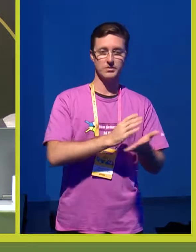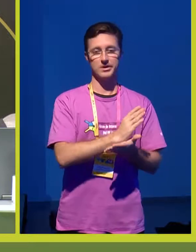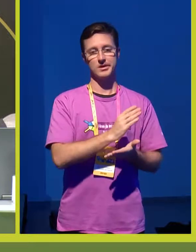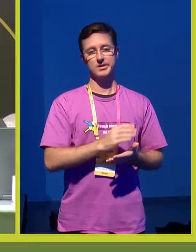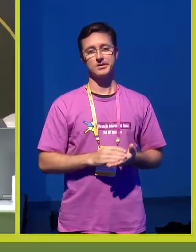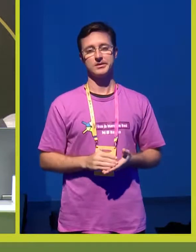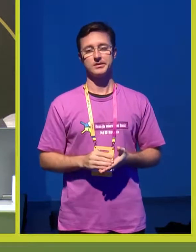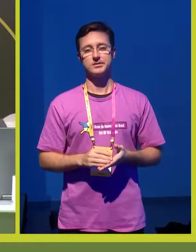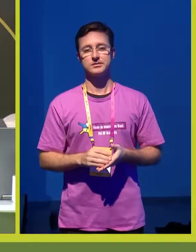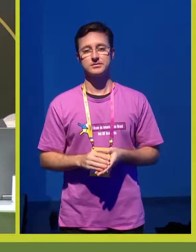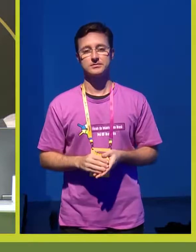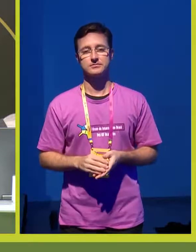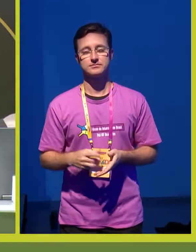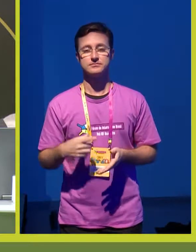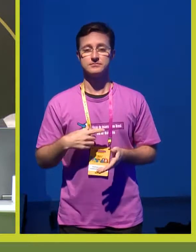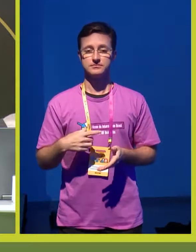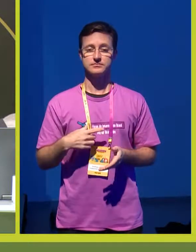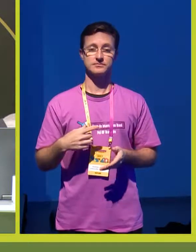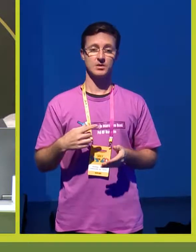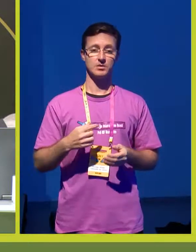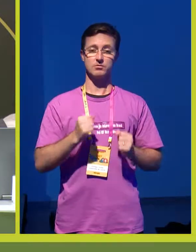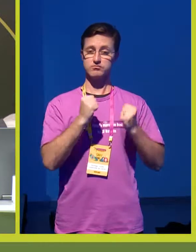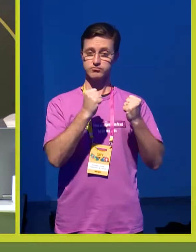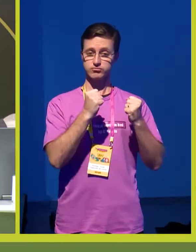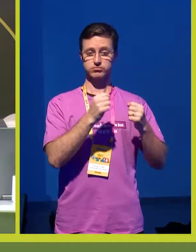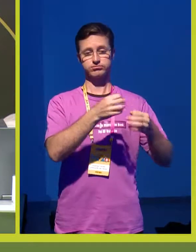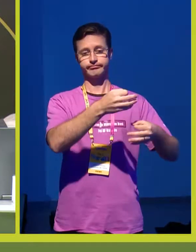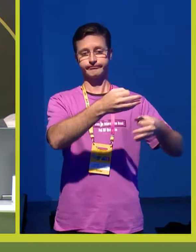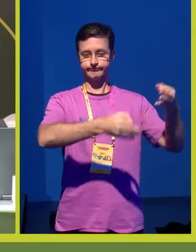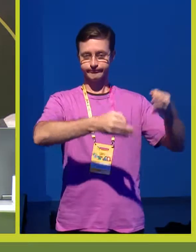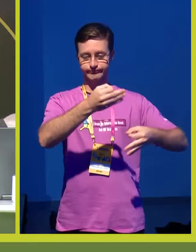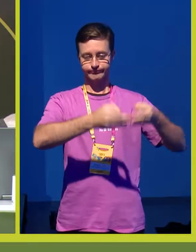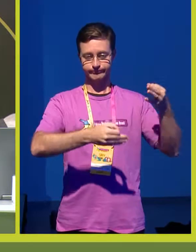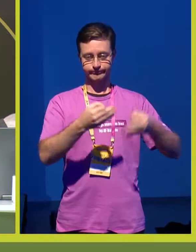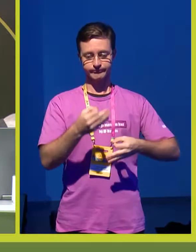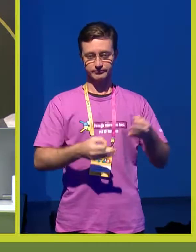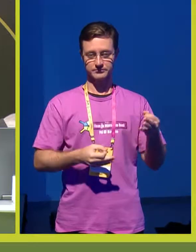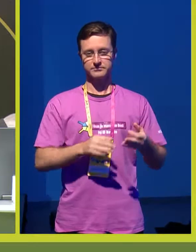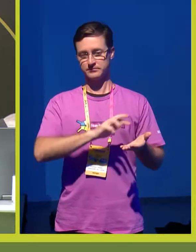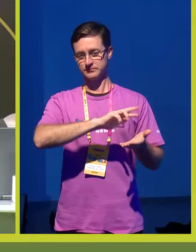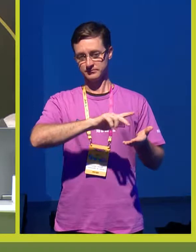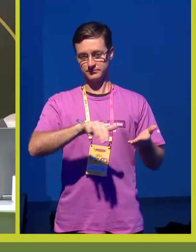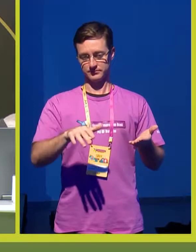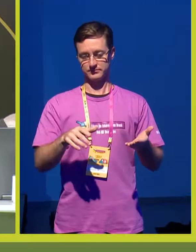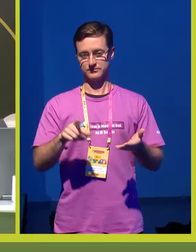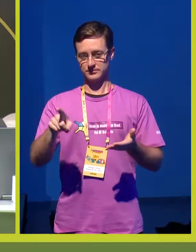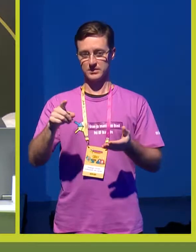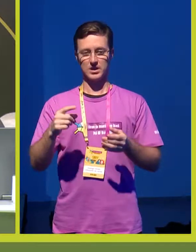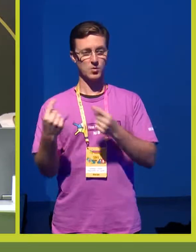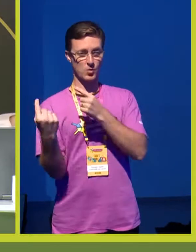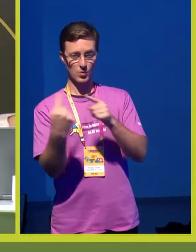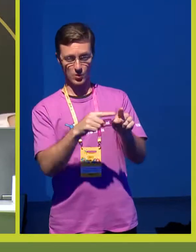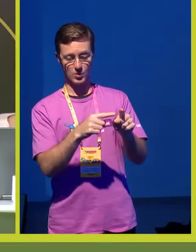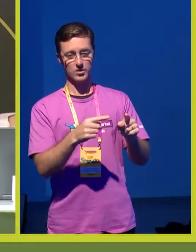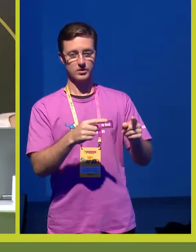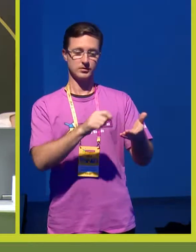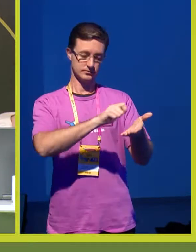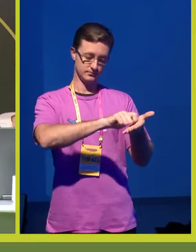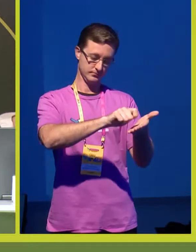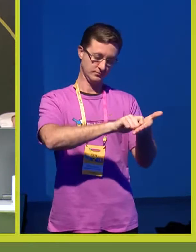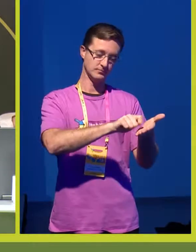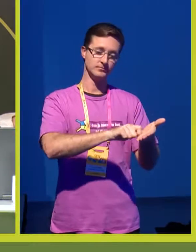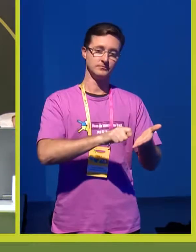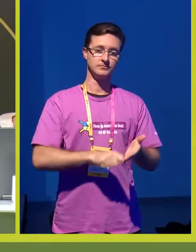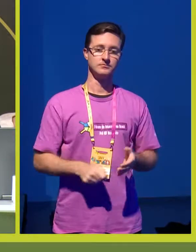judiciário que decide tanto pedidos de produção de provas invasivas quanto as acusações. É dele,